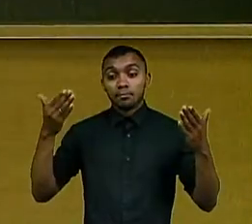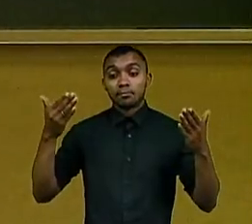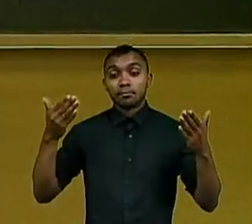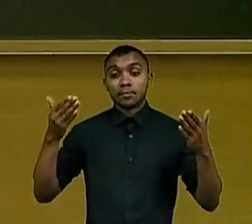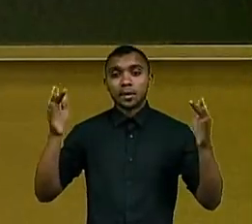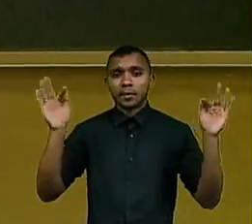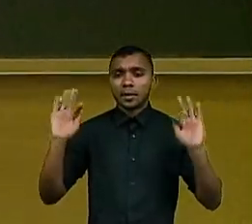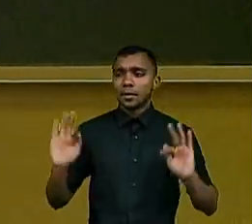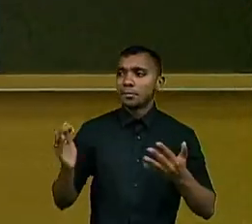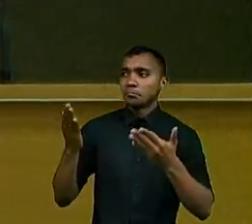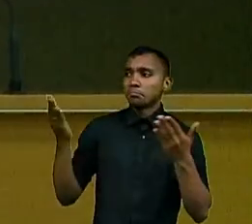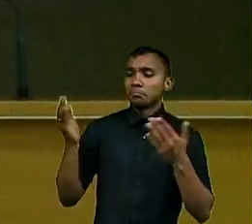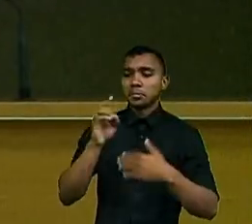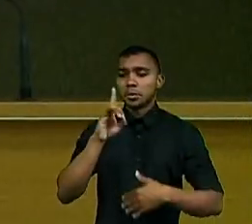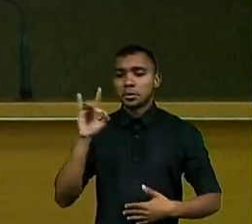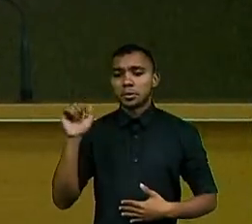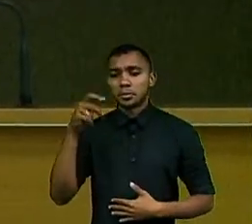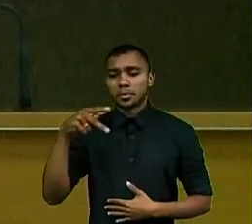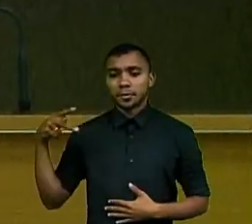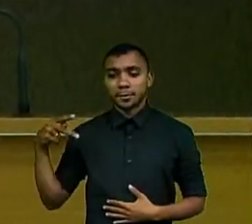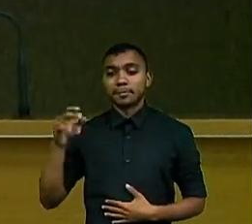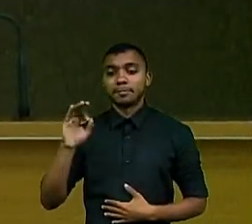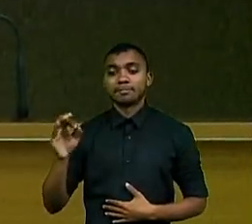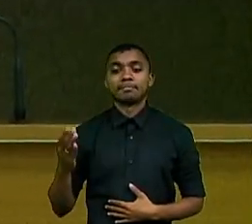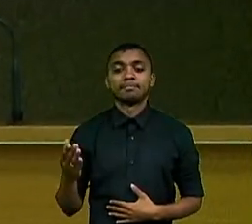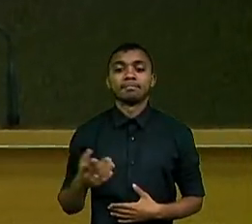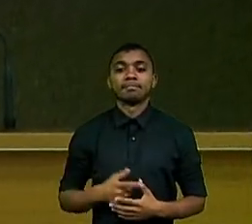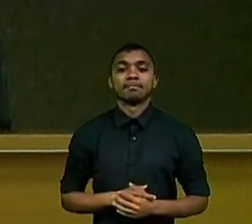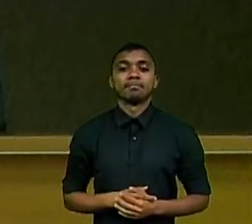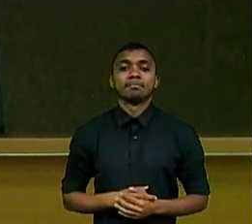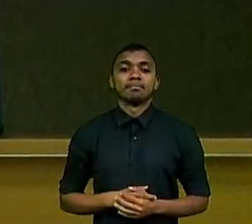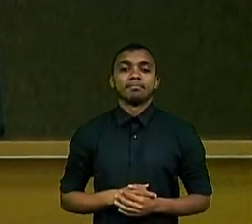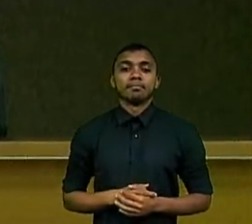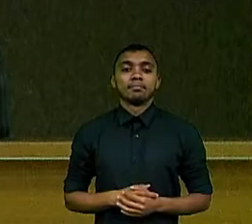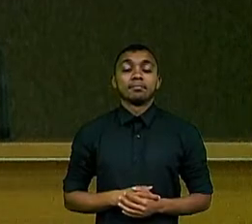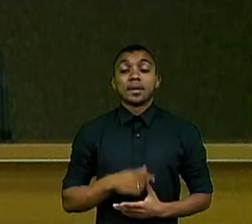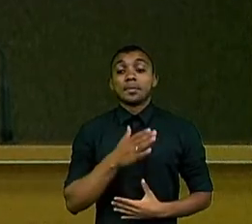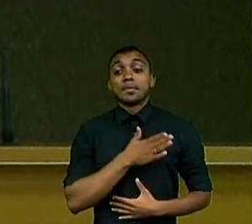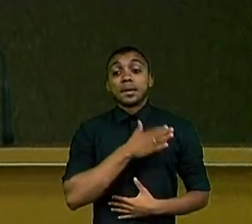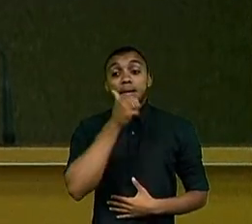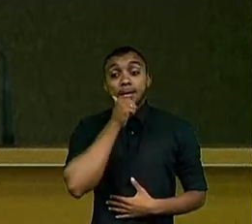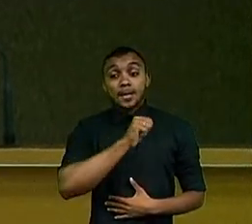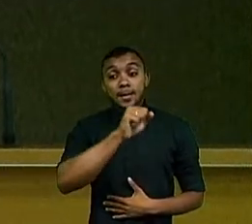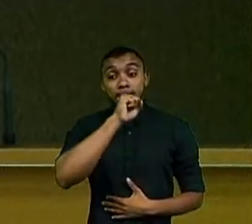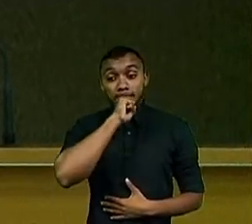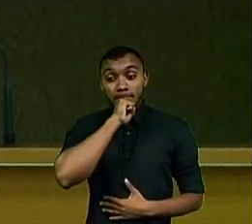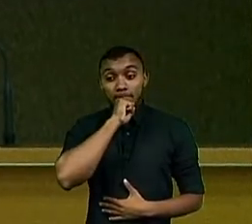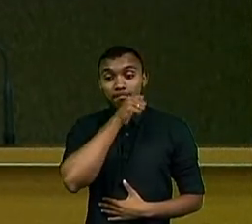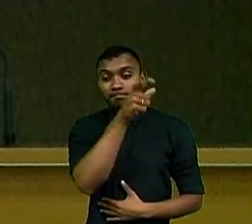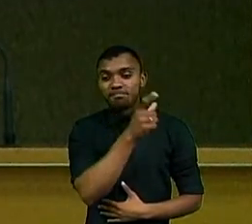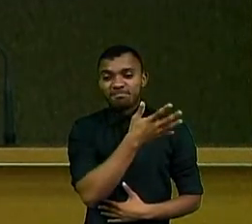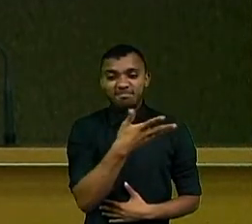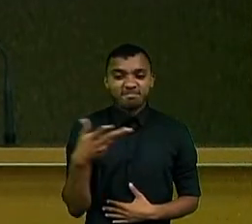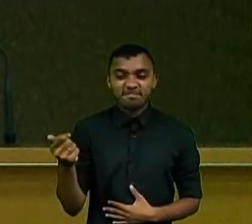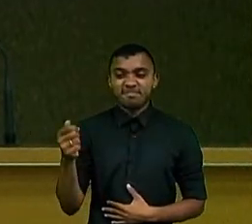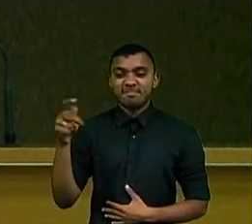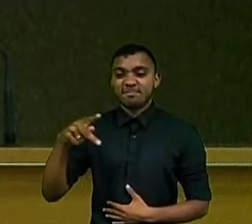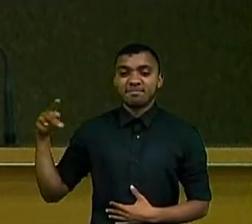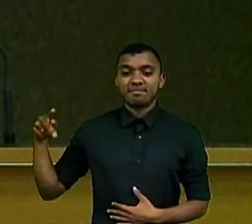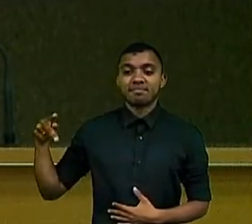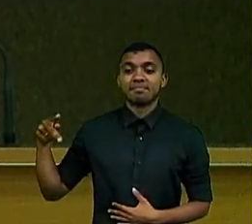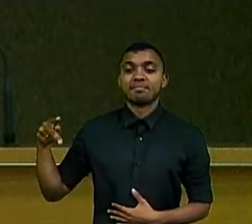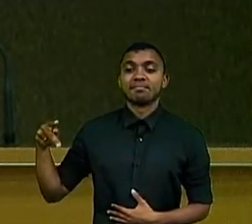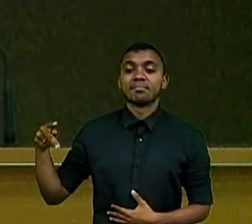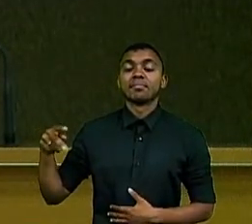dia dos professores para nós professores e para minha mãe que a minha eterna professora e